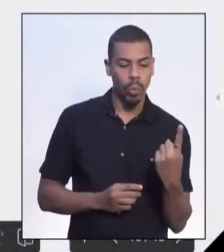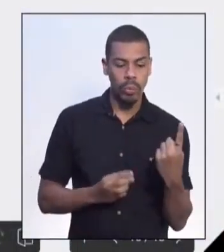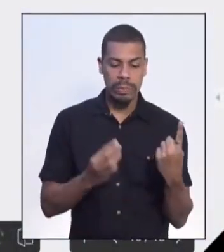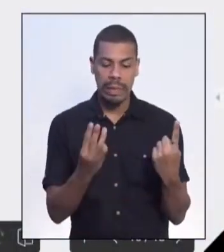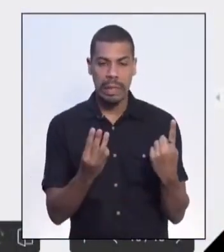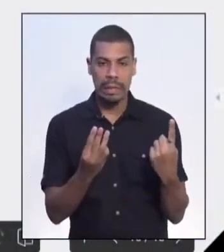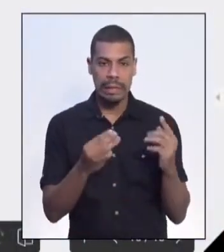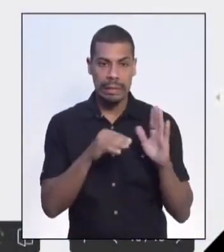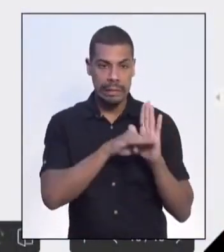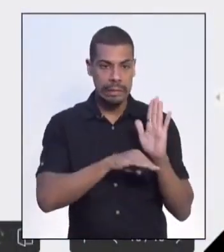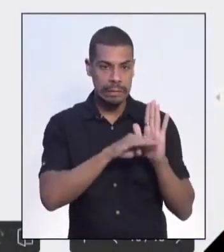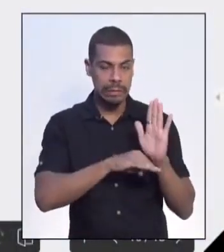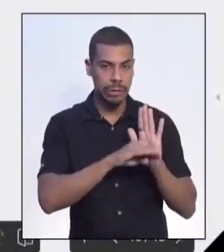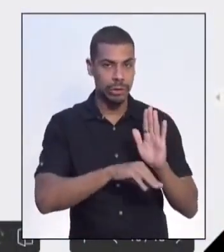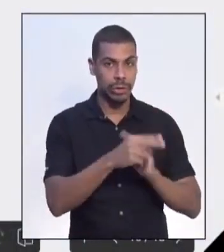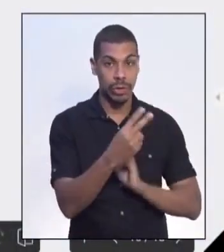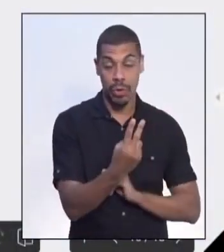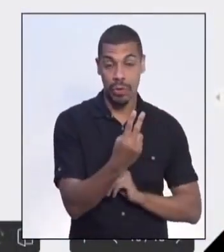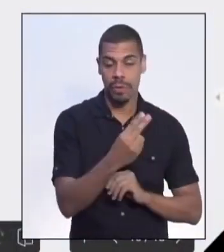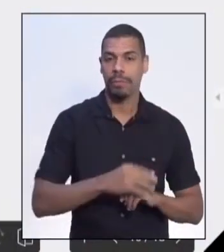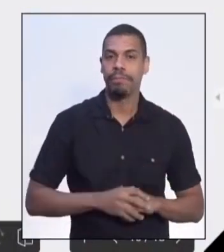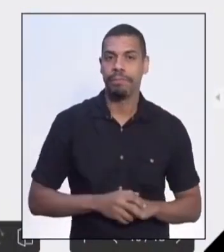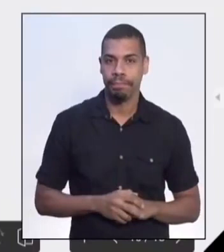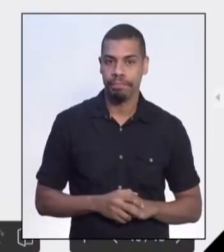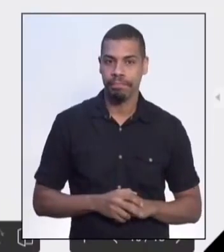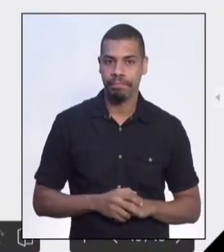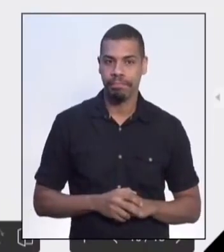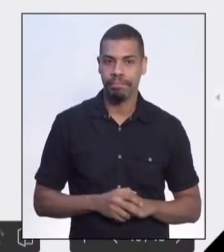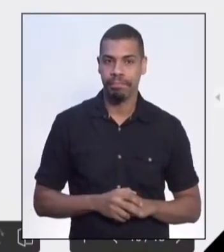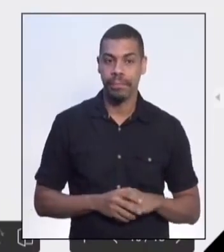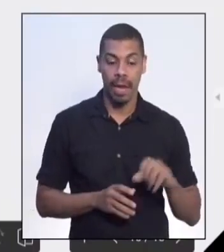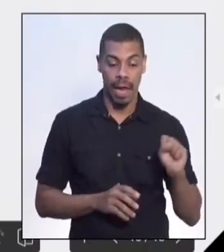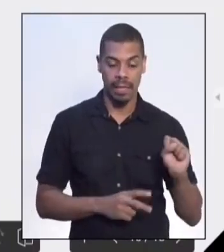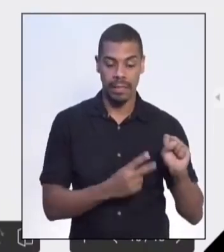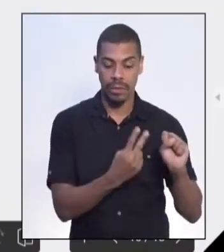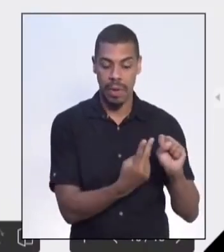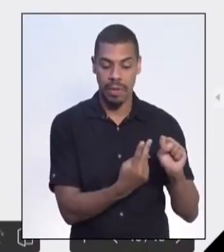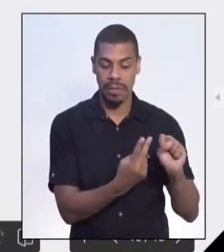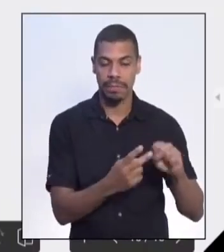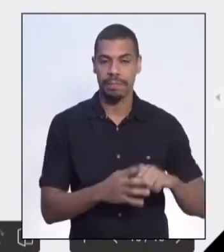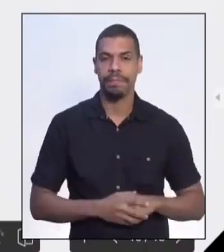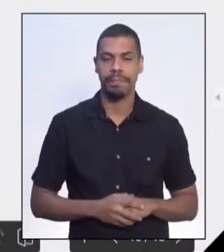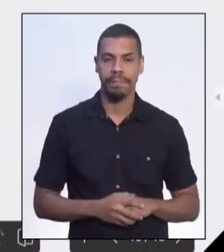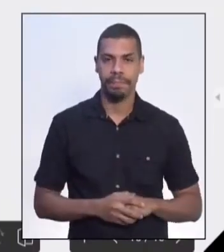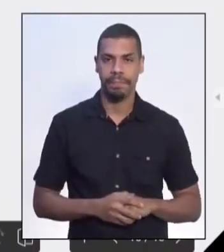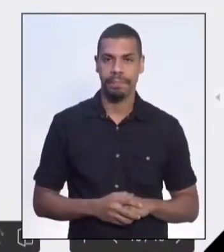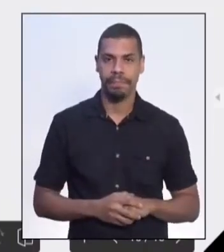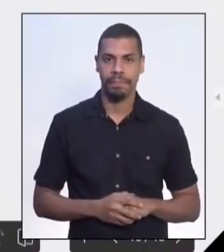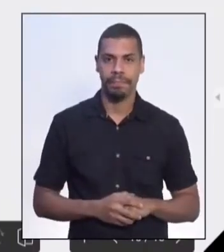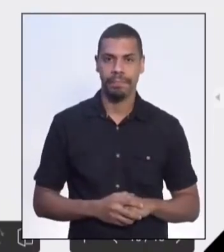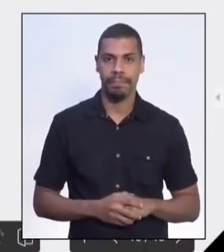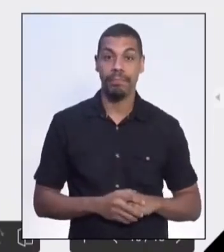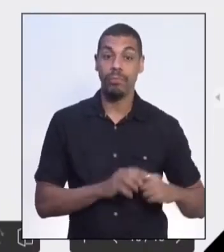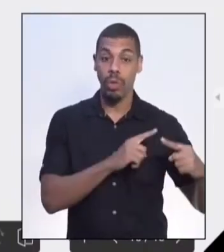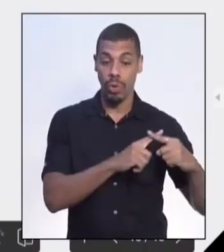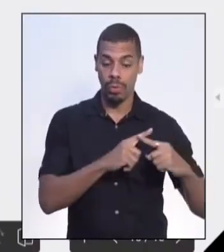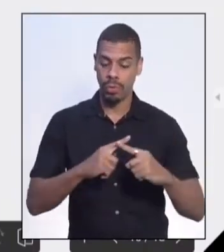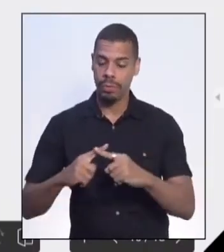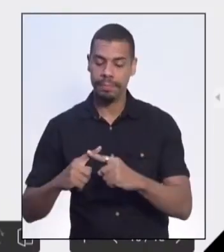3, pago, continuo com 2. Vou para o S2. Então, vou fazer a